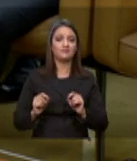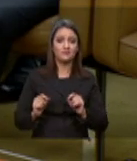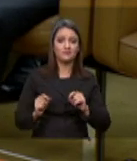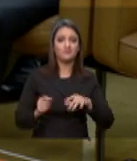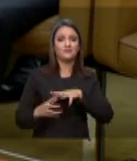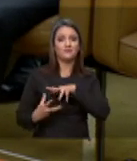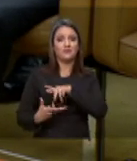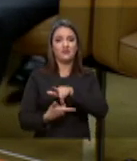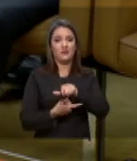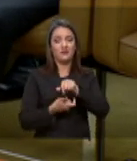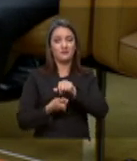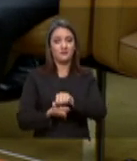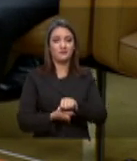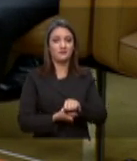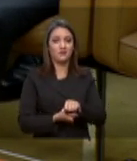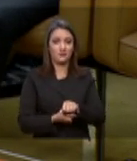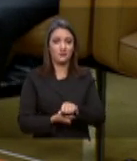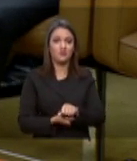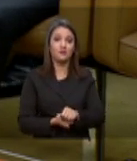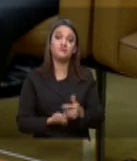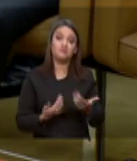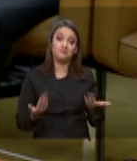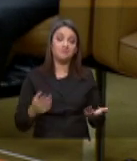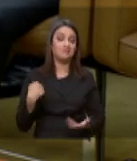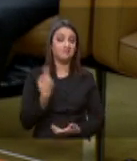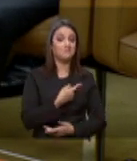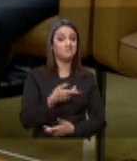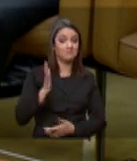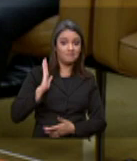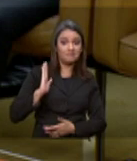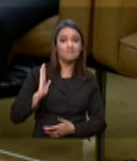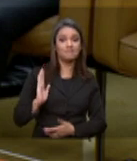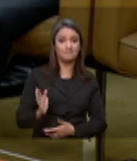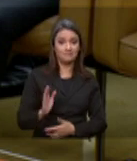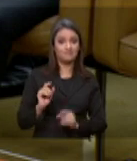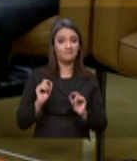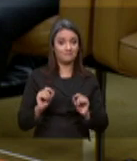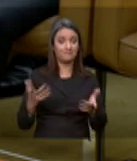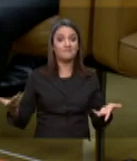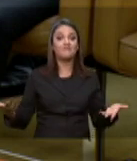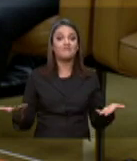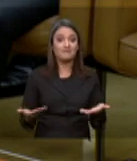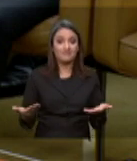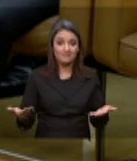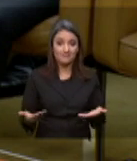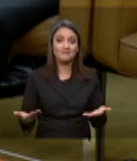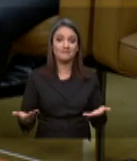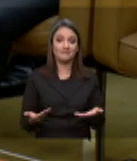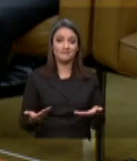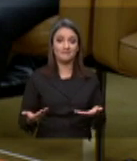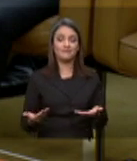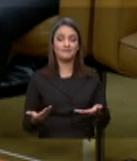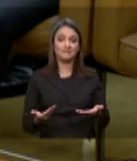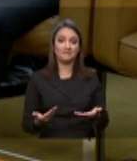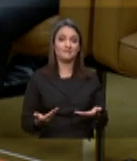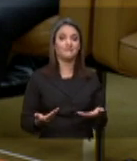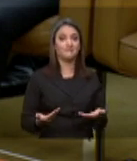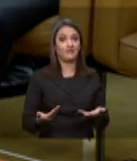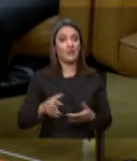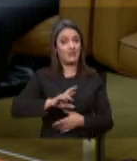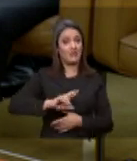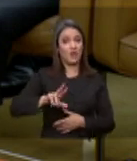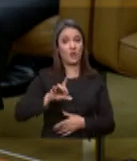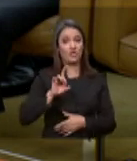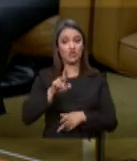internacional. Então, já estamos agora, não é só o povo